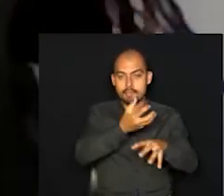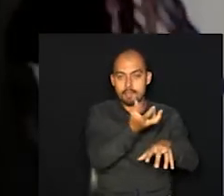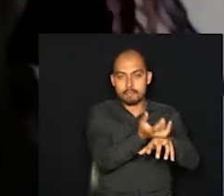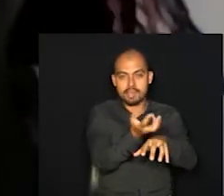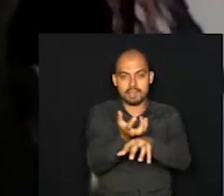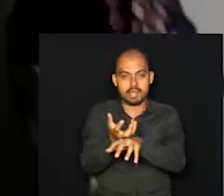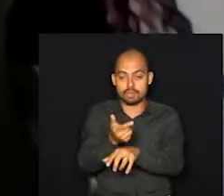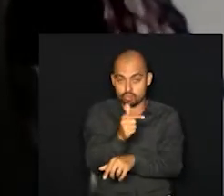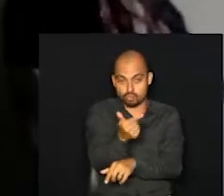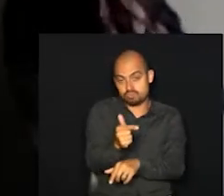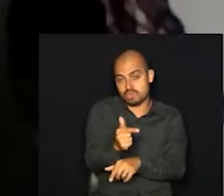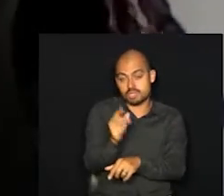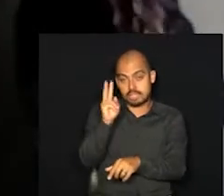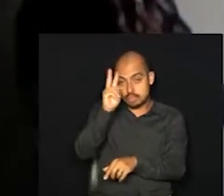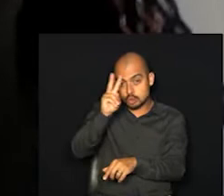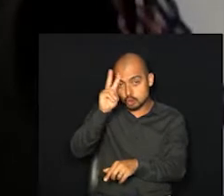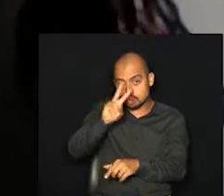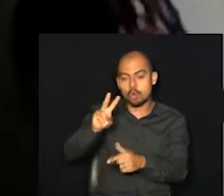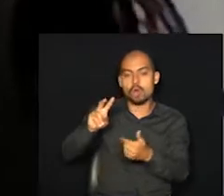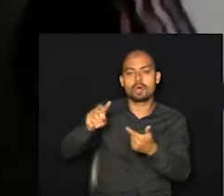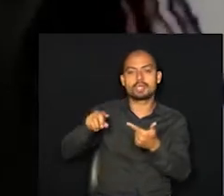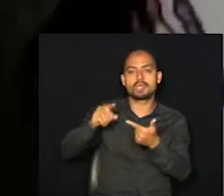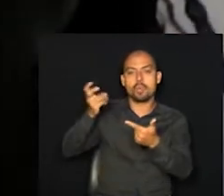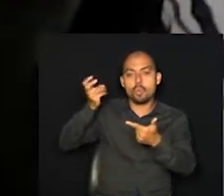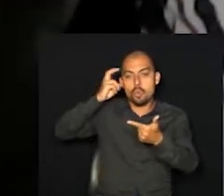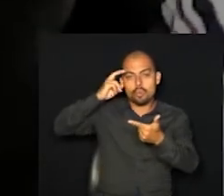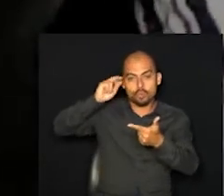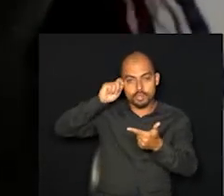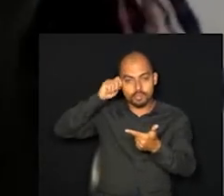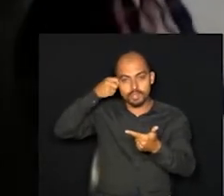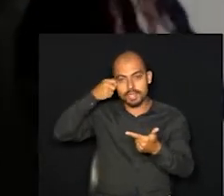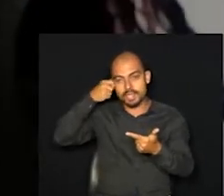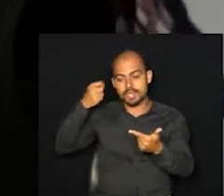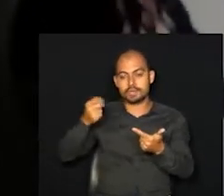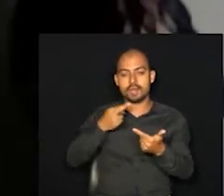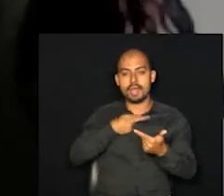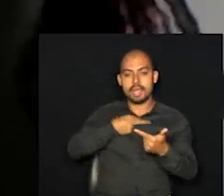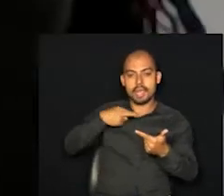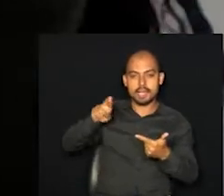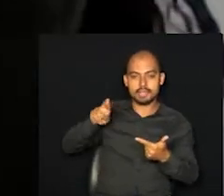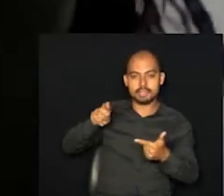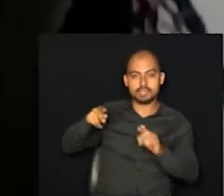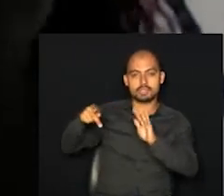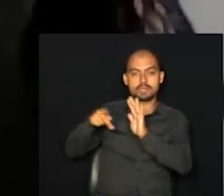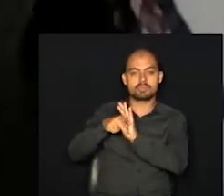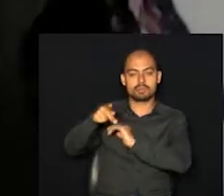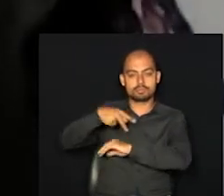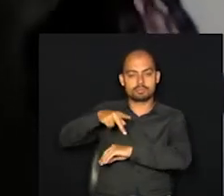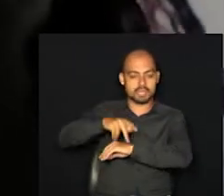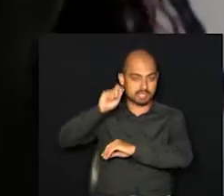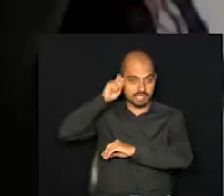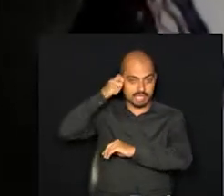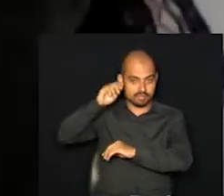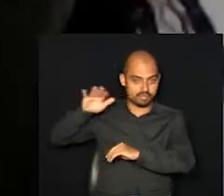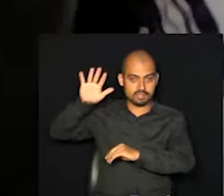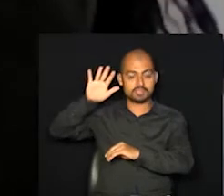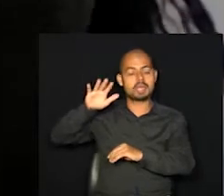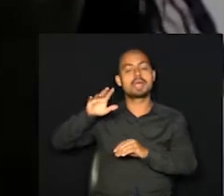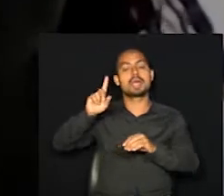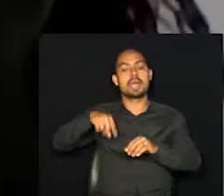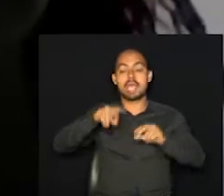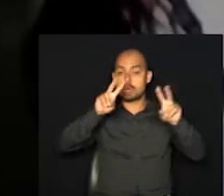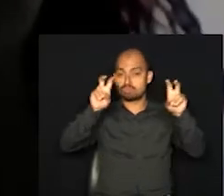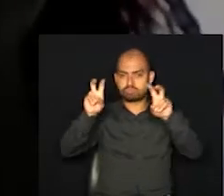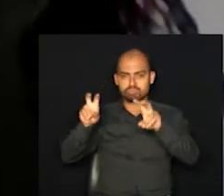da cultura afro-brasileira, as religiões de matrizes africanas. Eu acho muito importante ser um tema, ser muito estudado